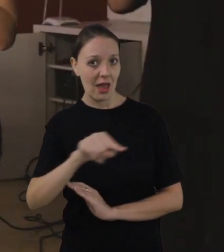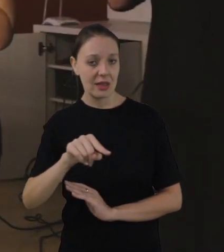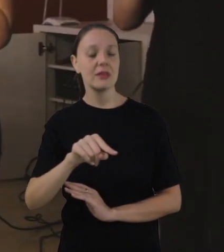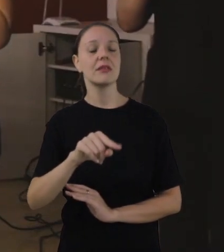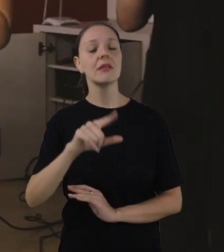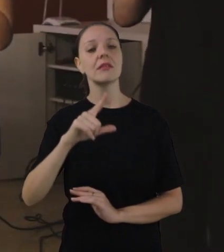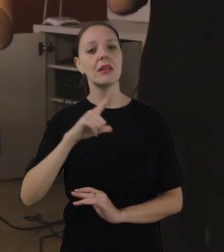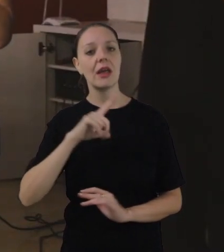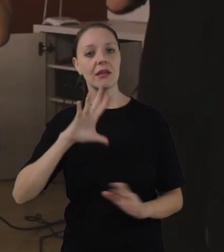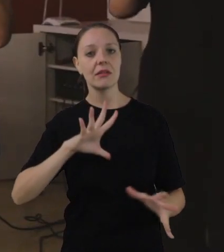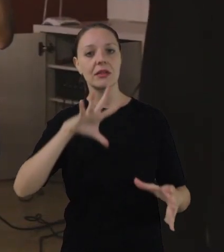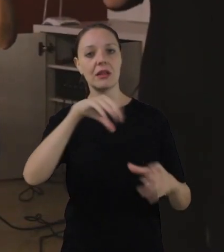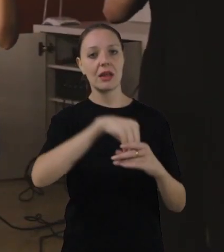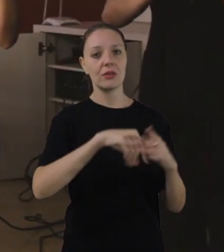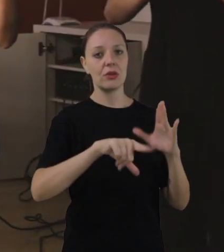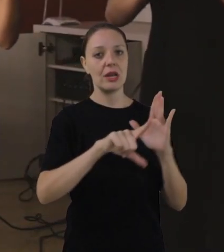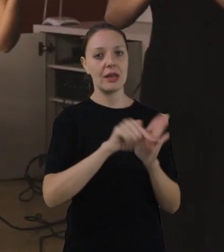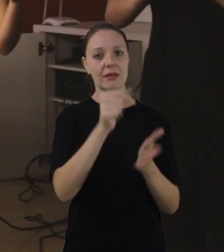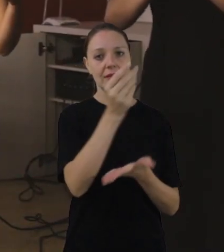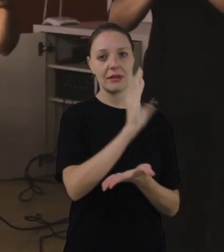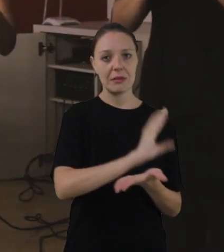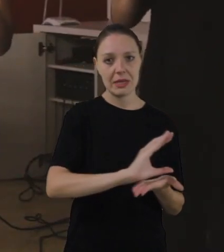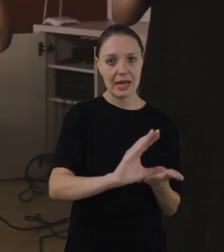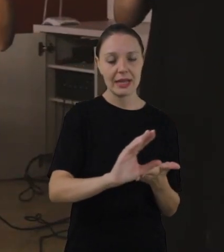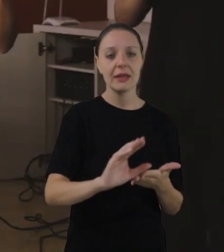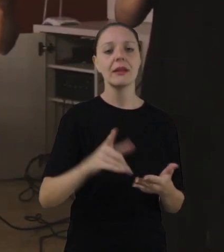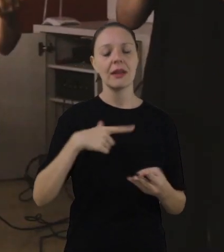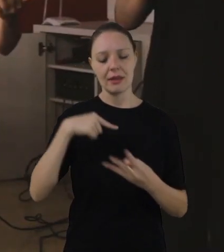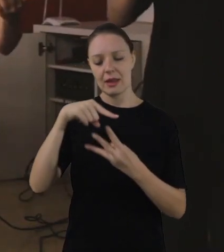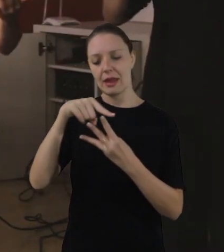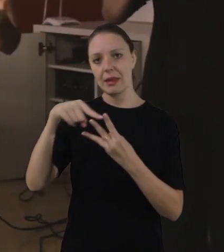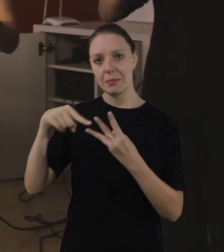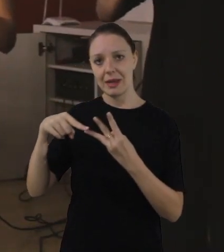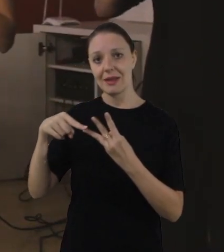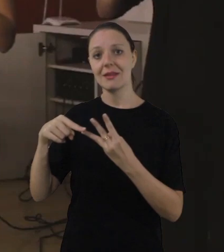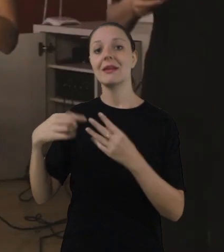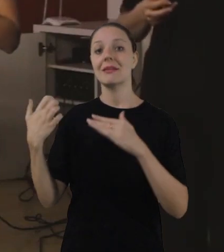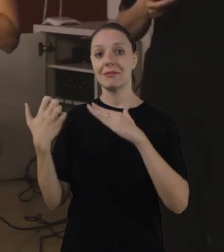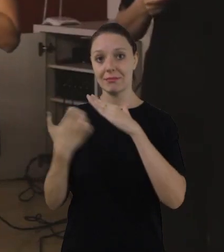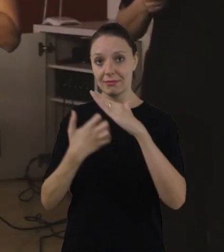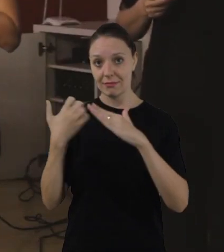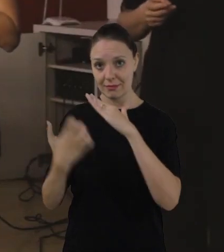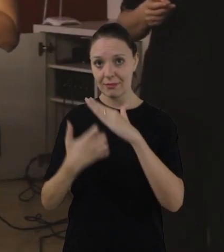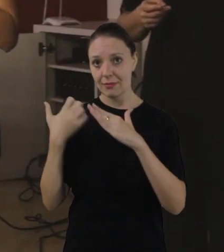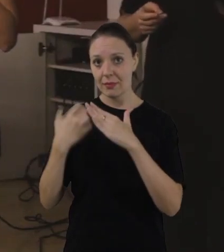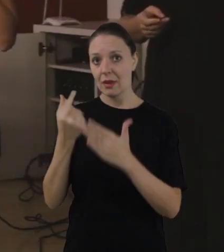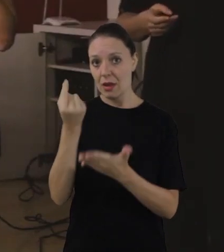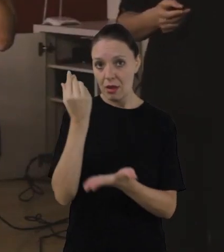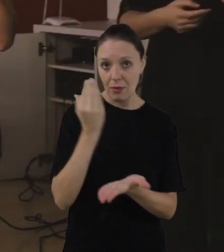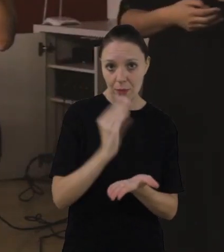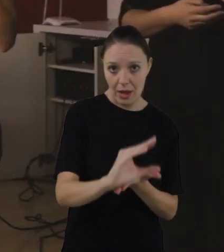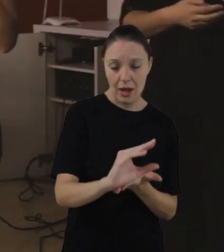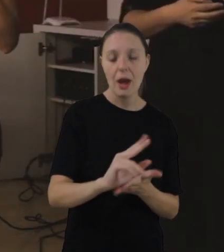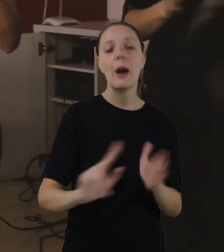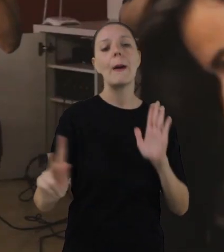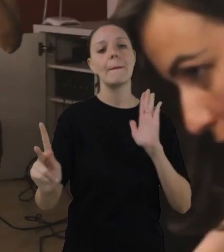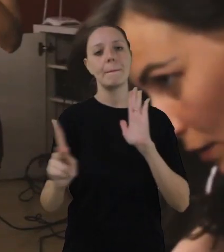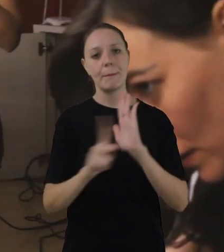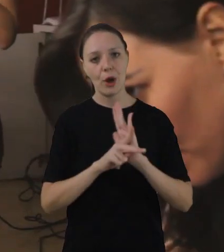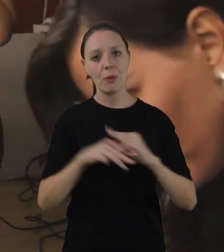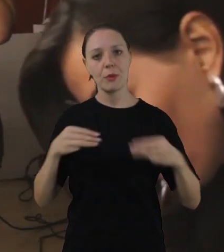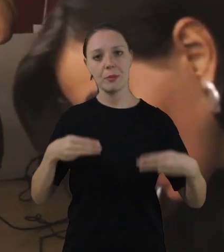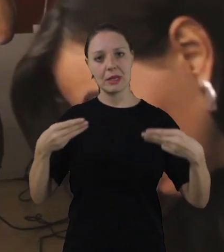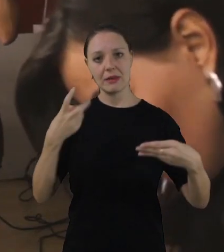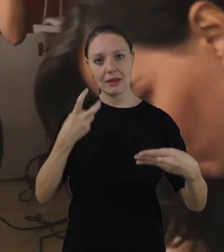e da Granja Faria, e ele é realizado pelo Ministério da Cultura do Governo Federal. Ele é um projeto cultural,